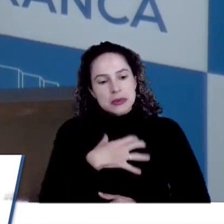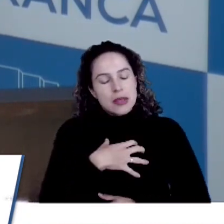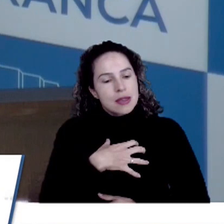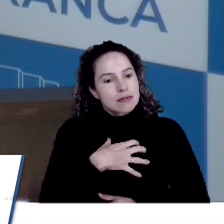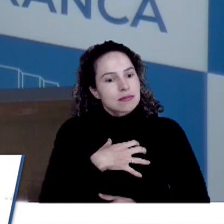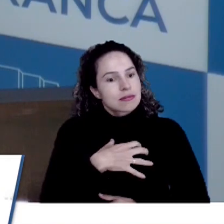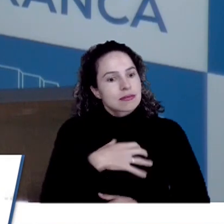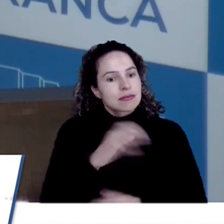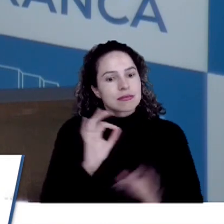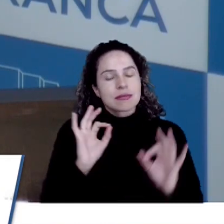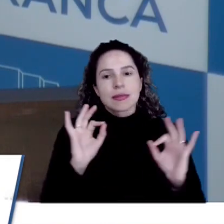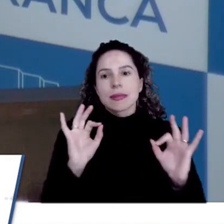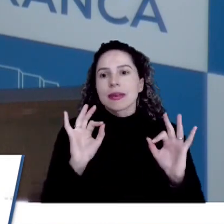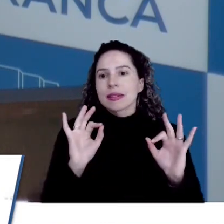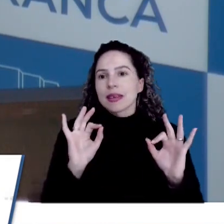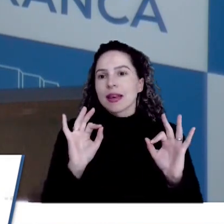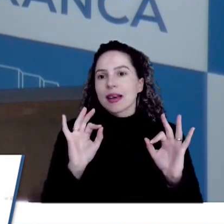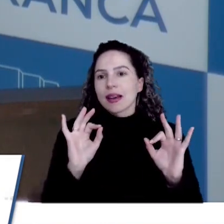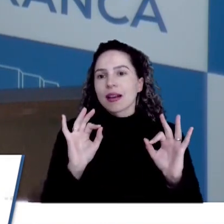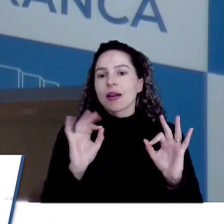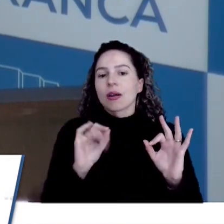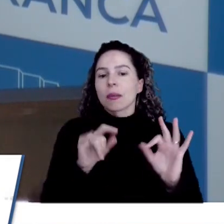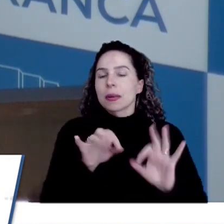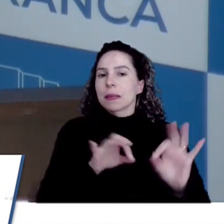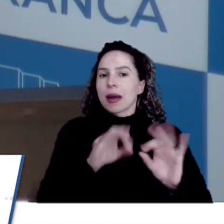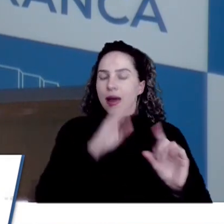privilegiados com esta homenagem.